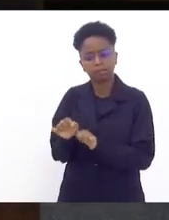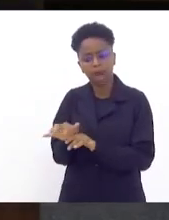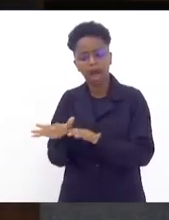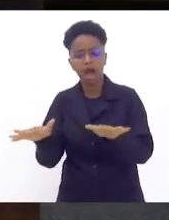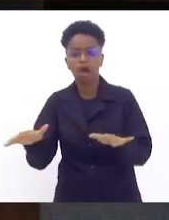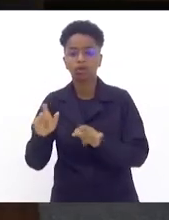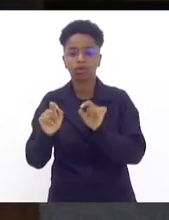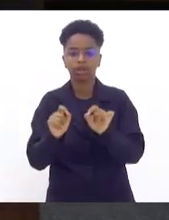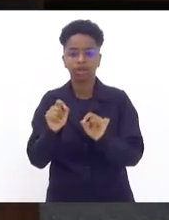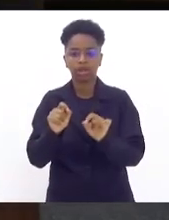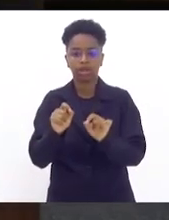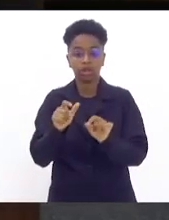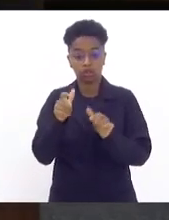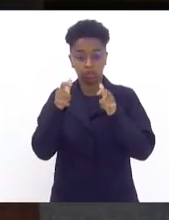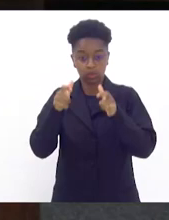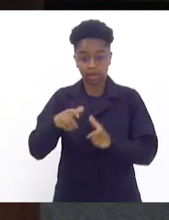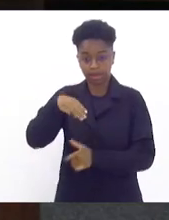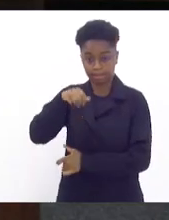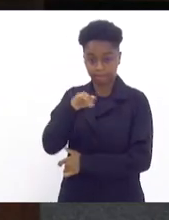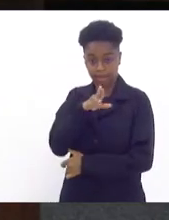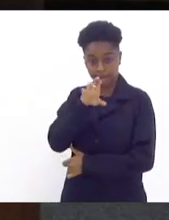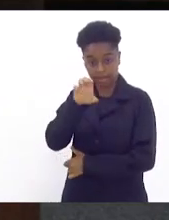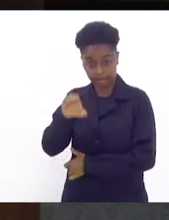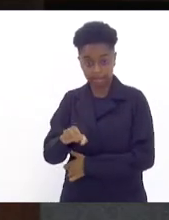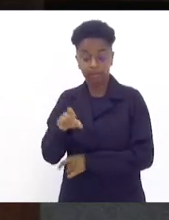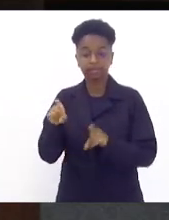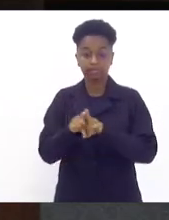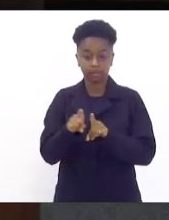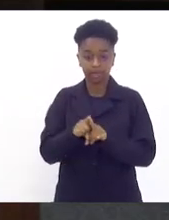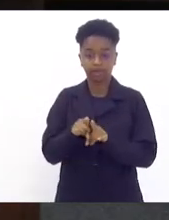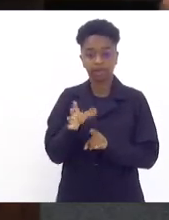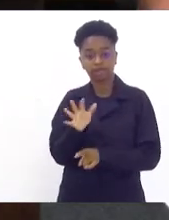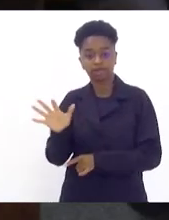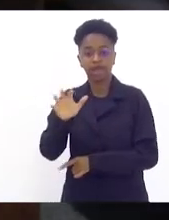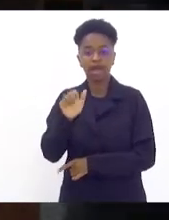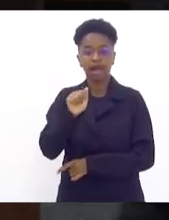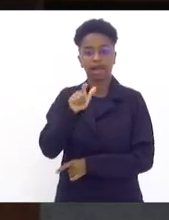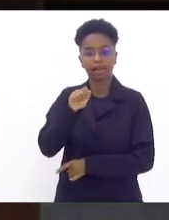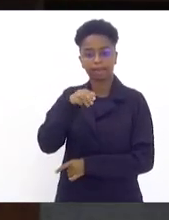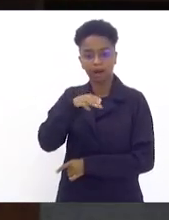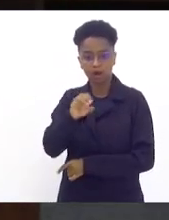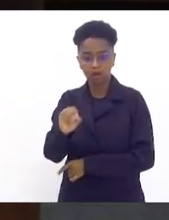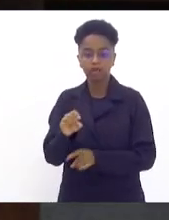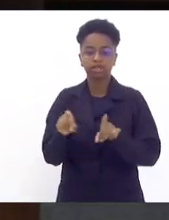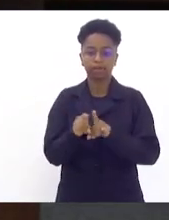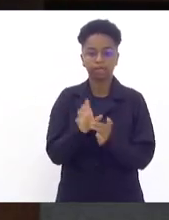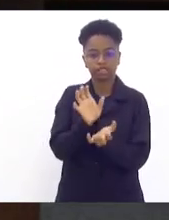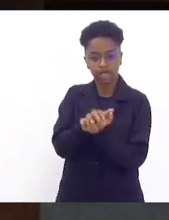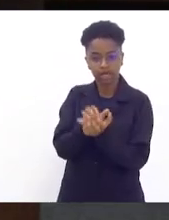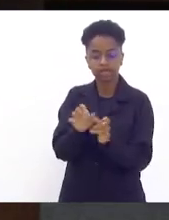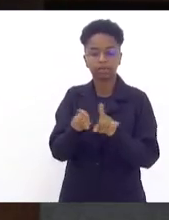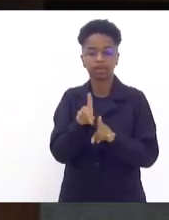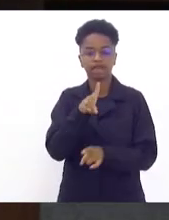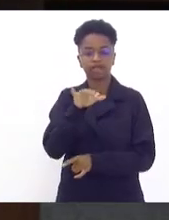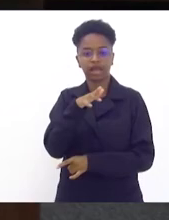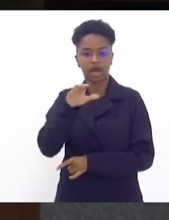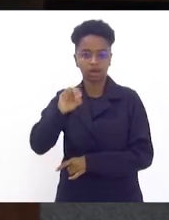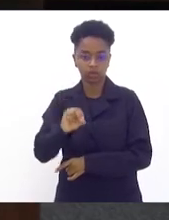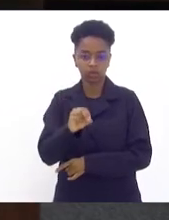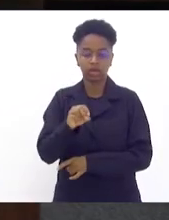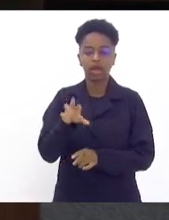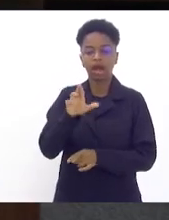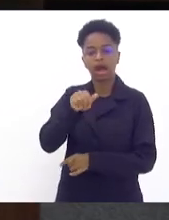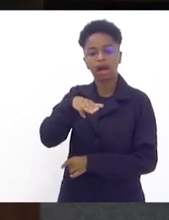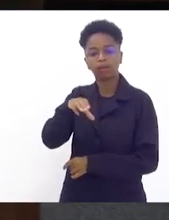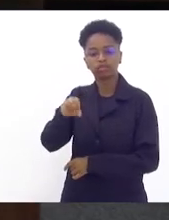o complexo do Amaré, o complexo do Alemão, o complexo de Jacarezinho, Vigário de Geral,